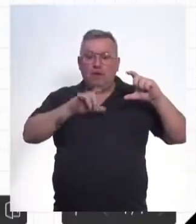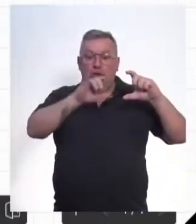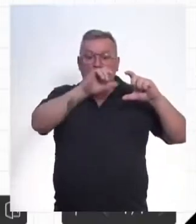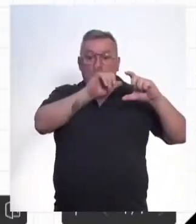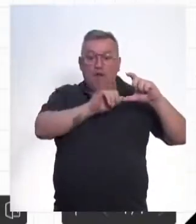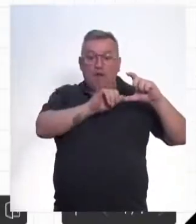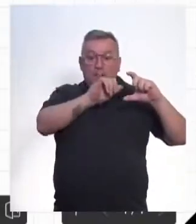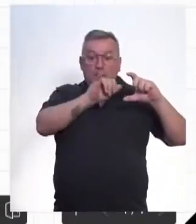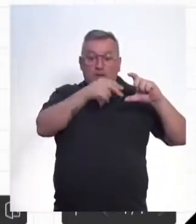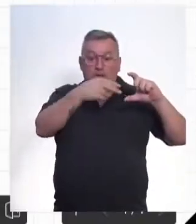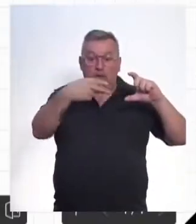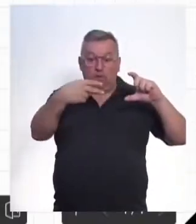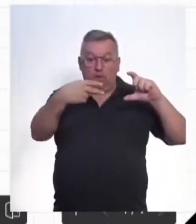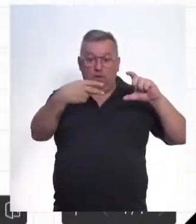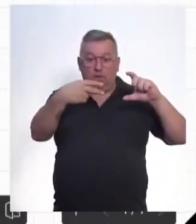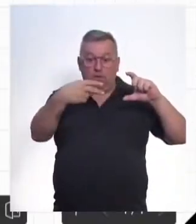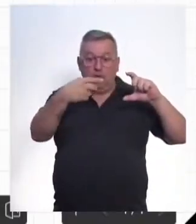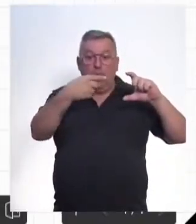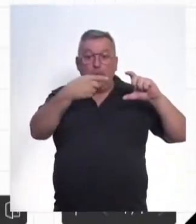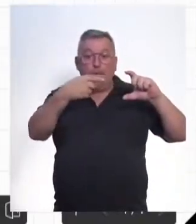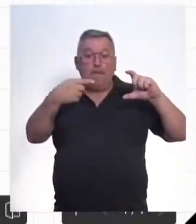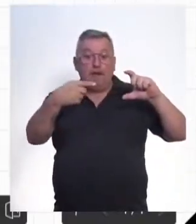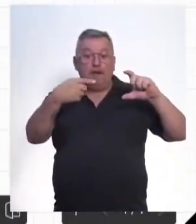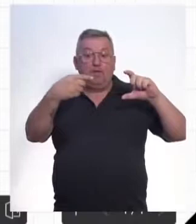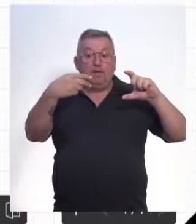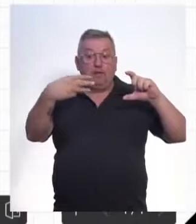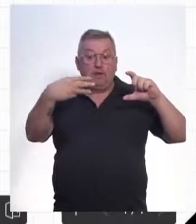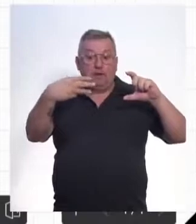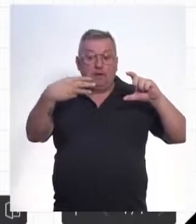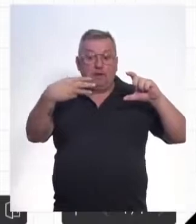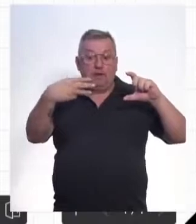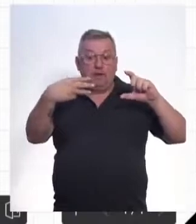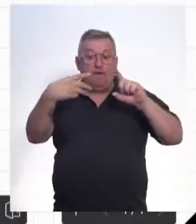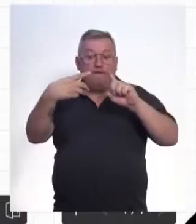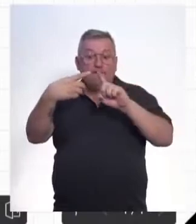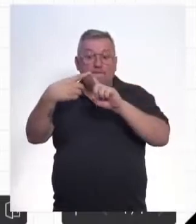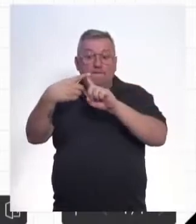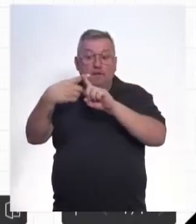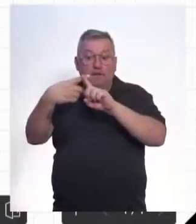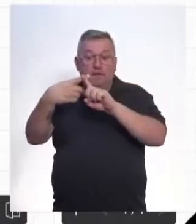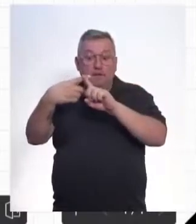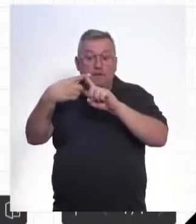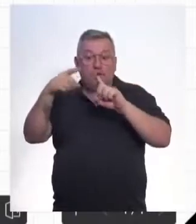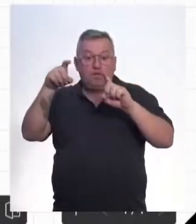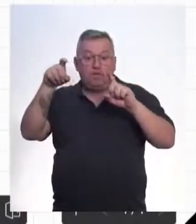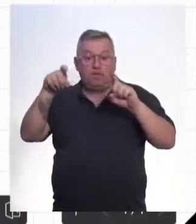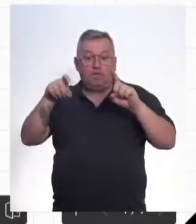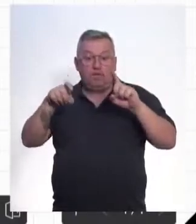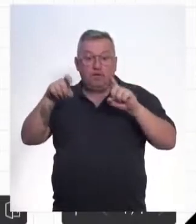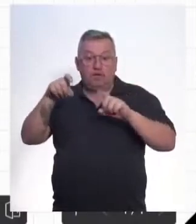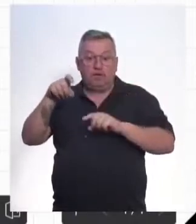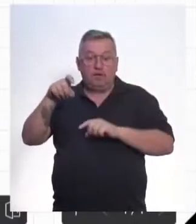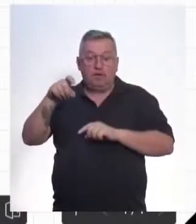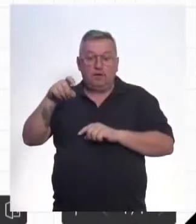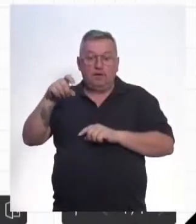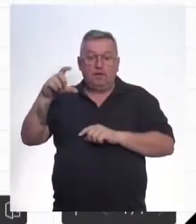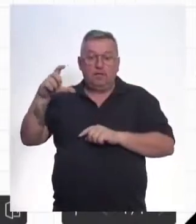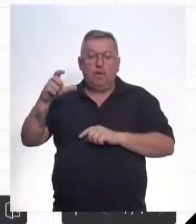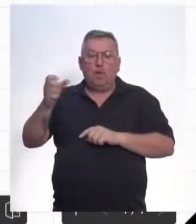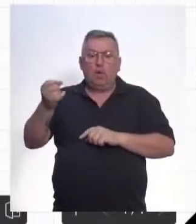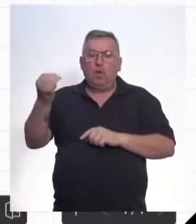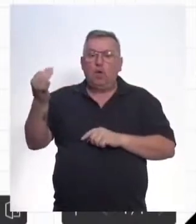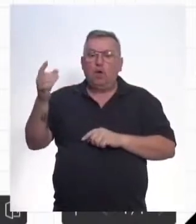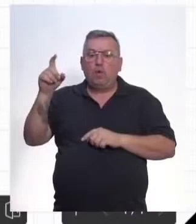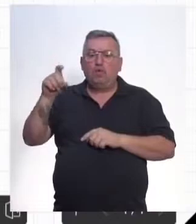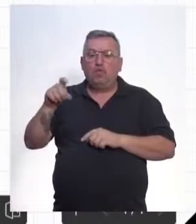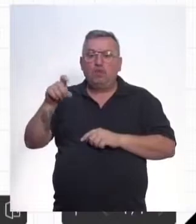y é igual a menos 3 vezes x. Quanto vale x nesse